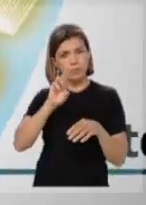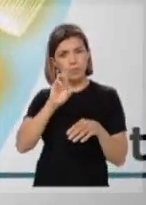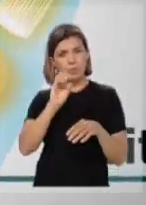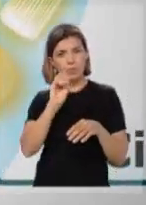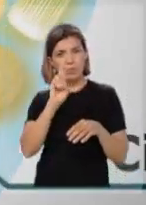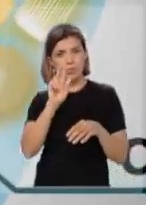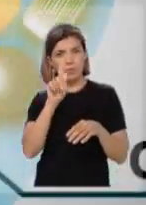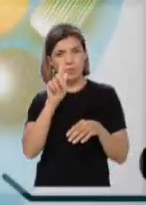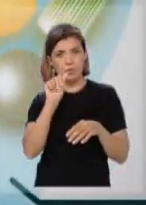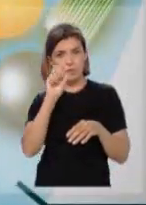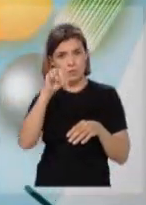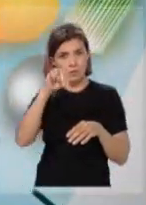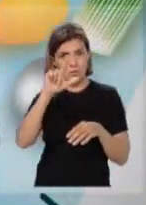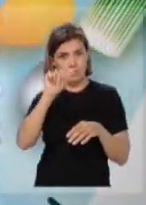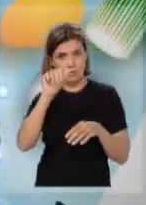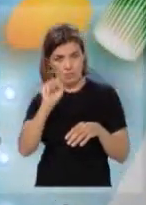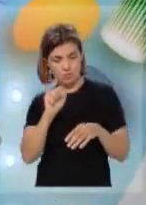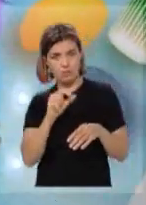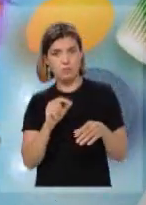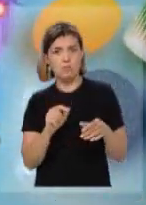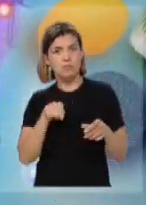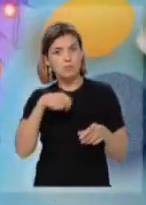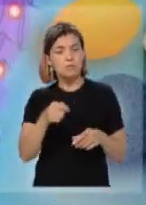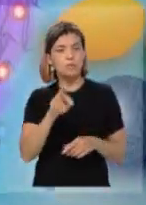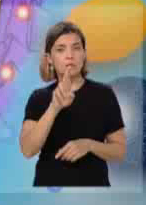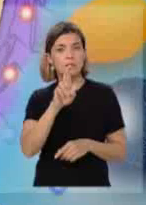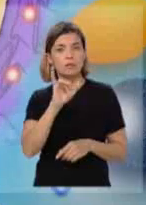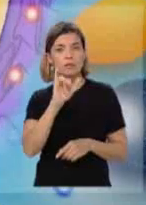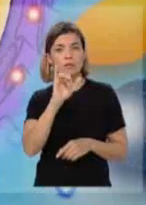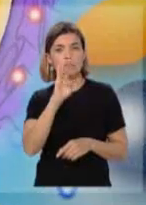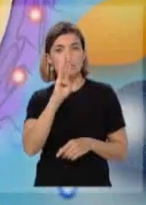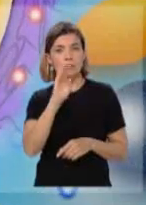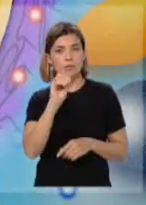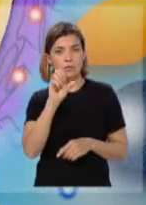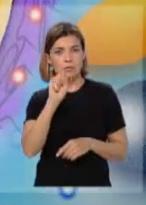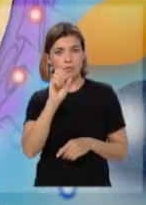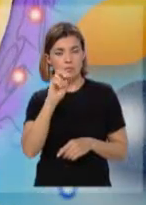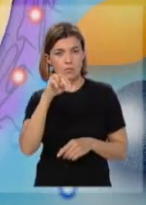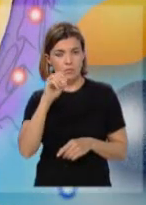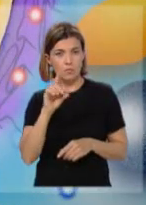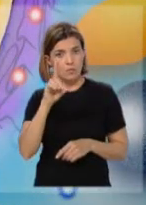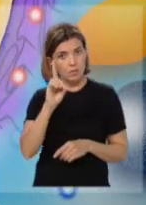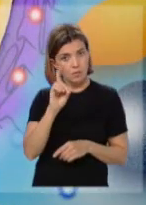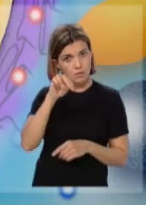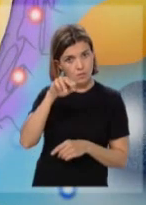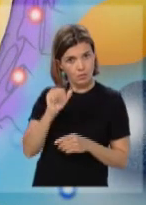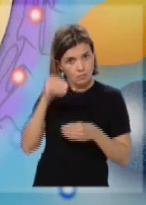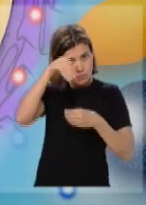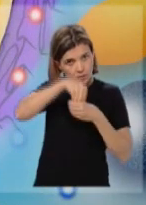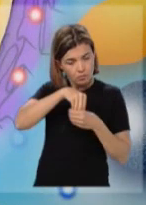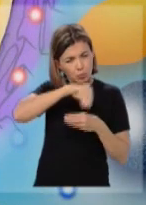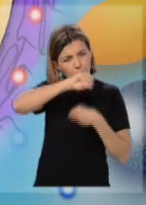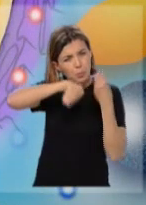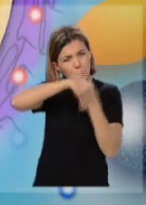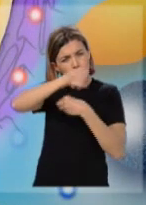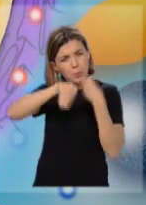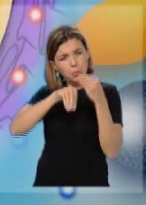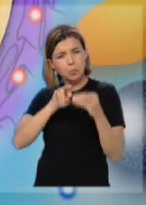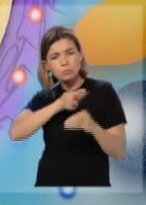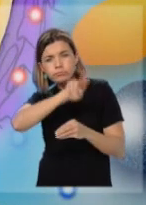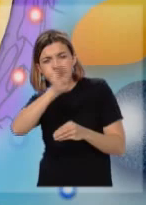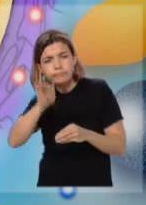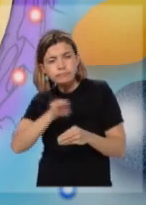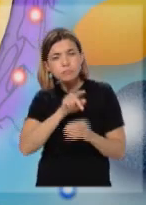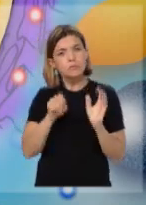organelas, presentes no citosol, como os ribossomos, e pelo material genético, o DNA.